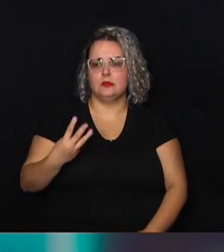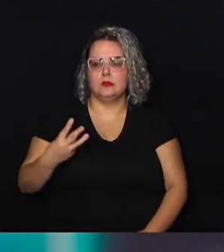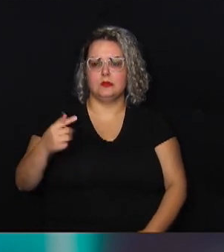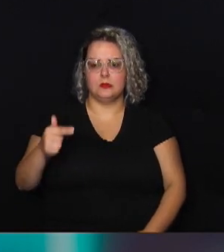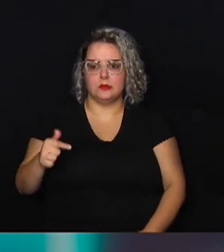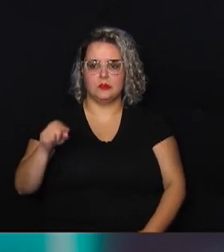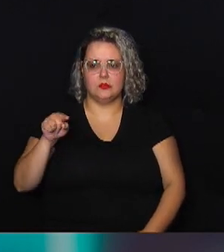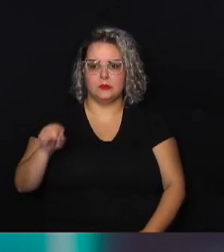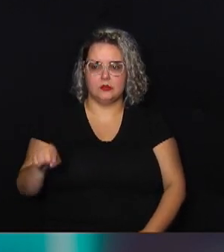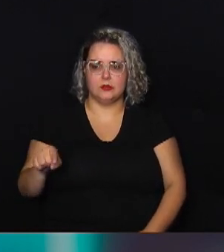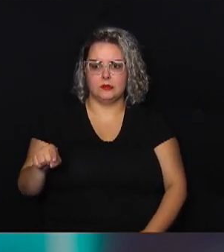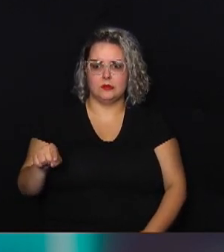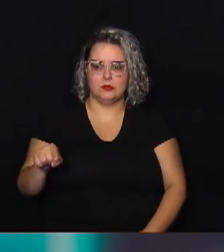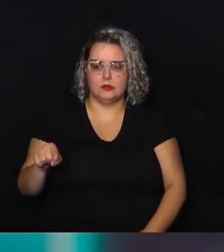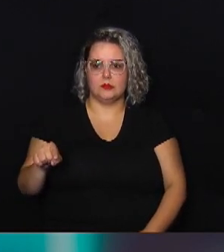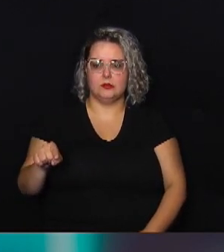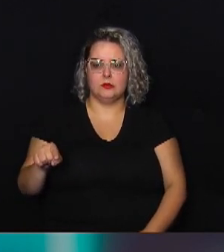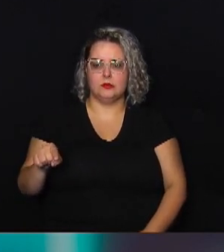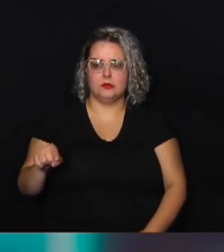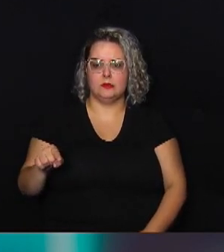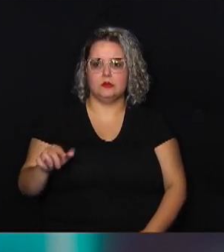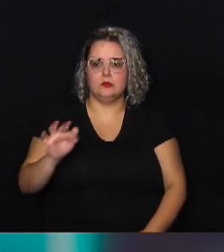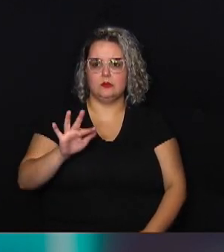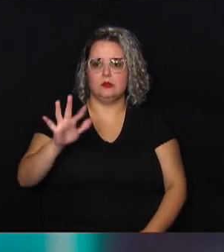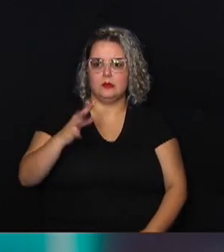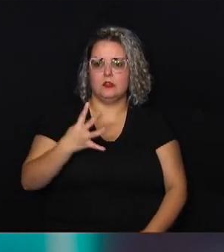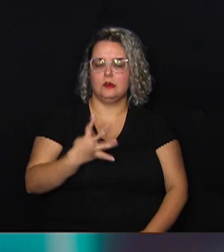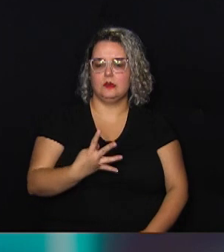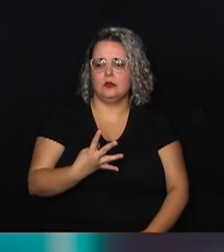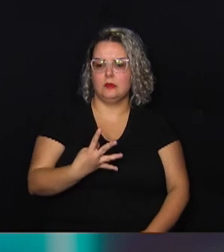15.137.000. Em federal,